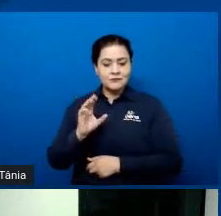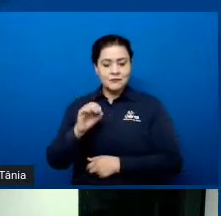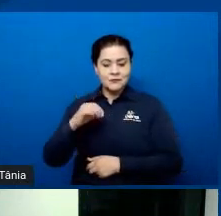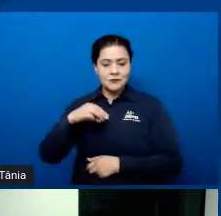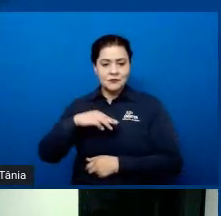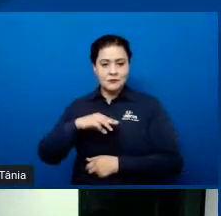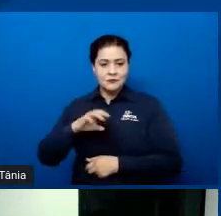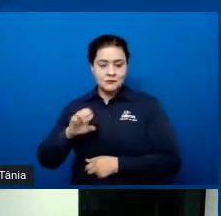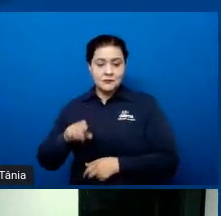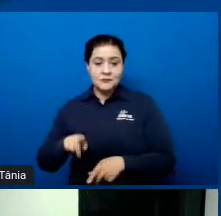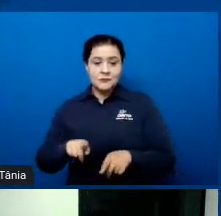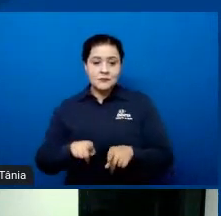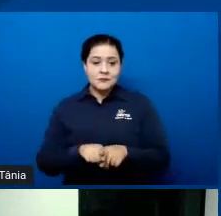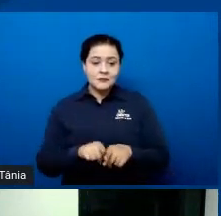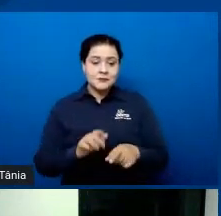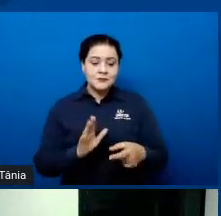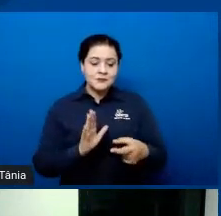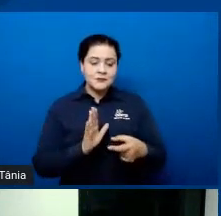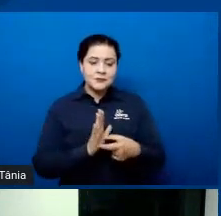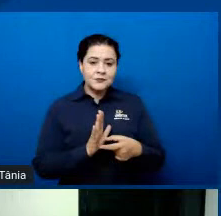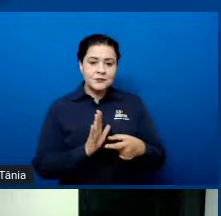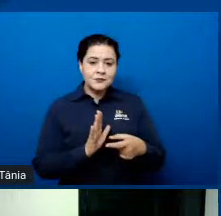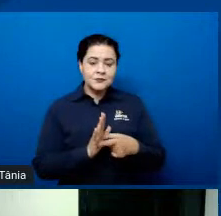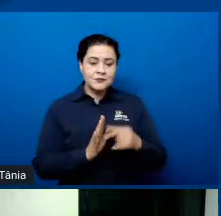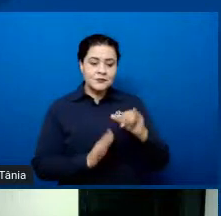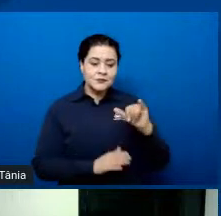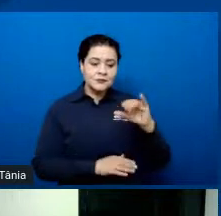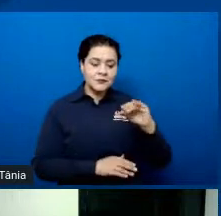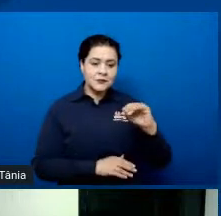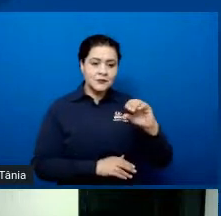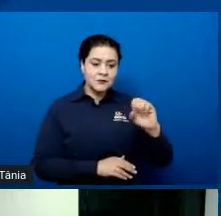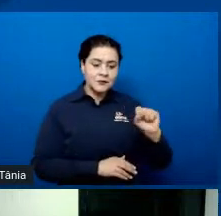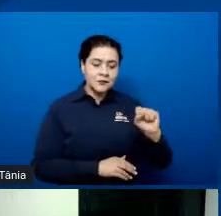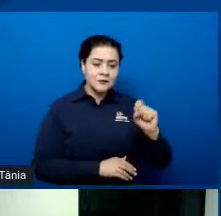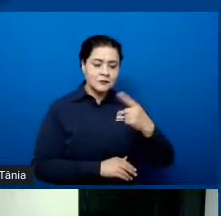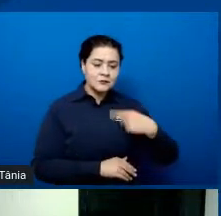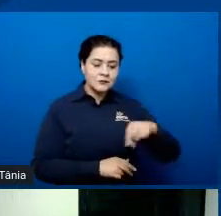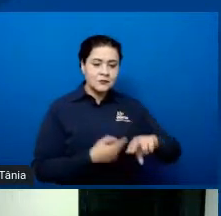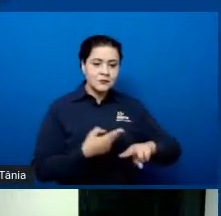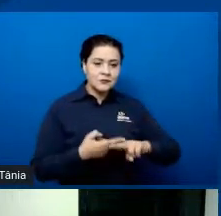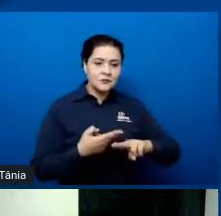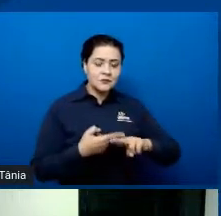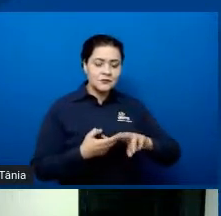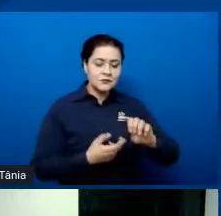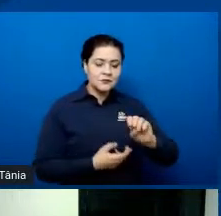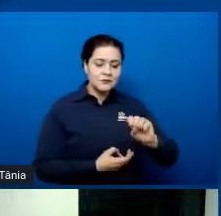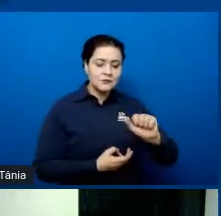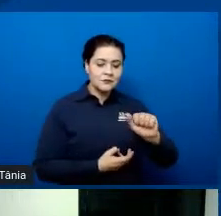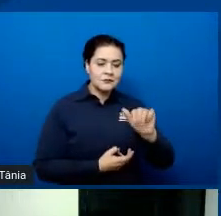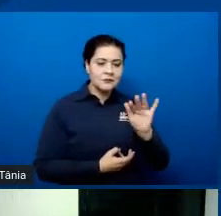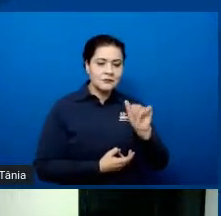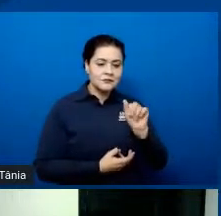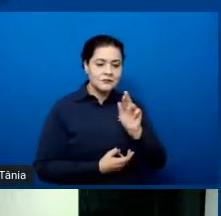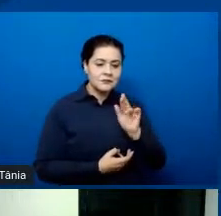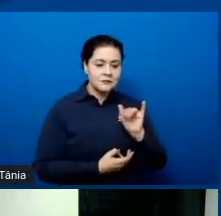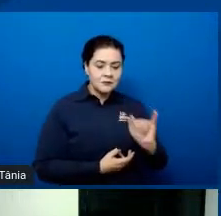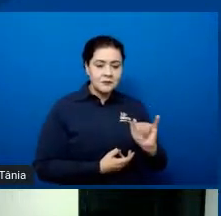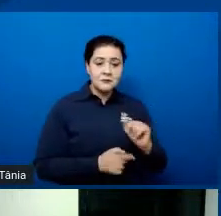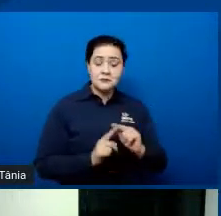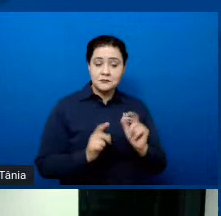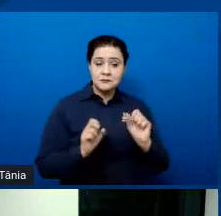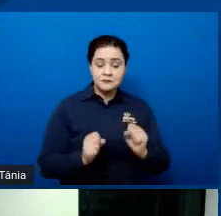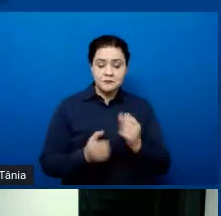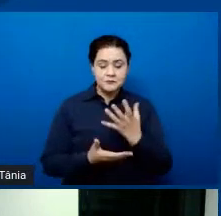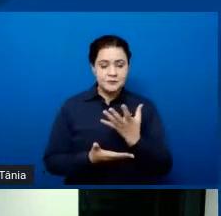dispositivos iOS a gente utiliza mais o Safari, mas é possível baixar o Google Chrome também. Né? E a única coisa que eu tenho que fazer é quando ele pedir